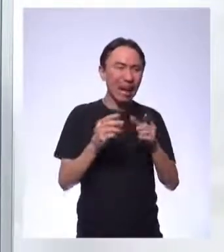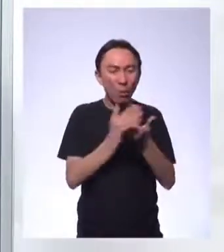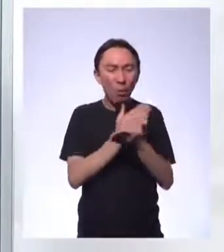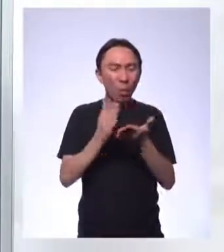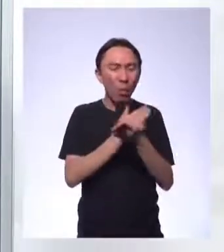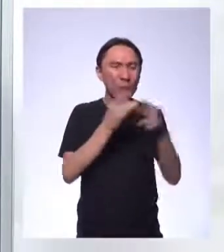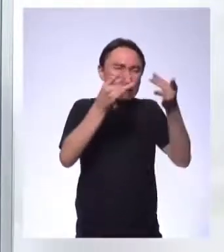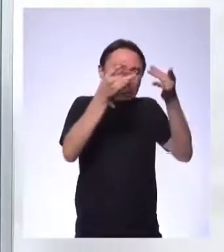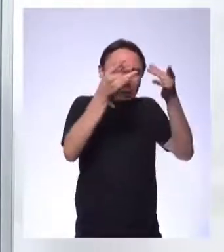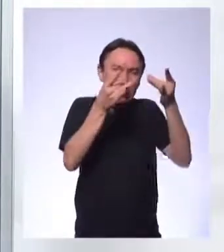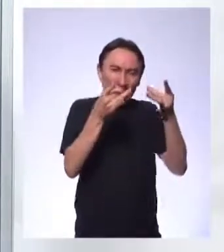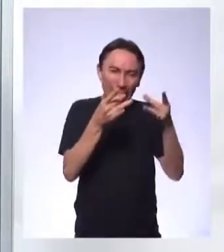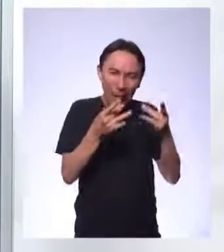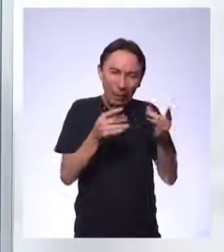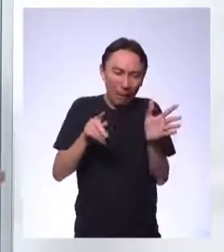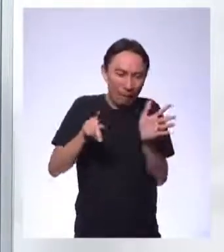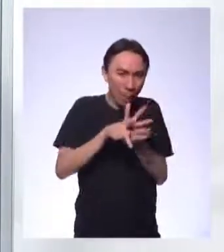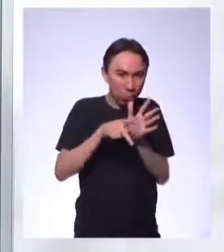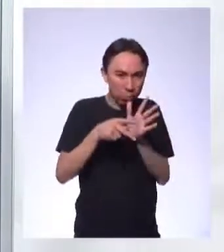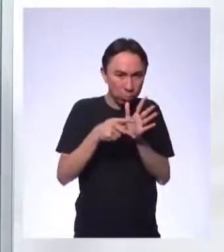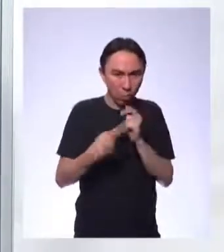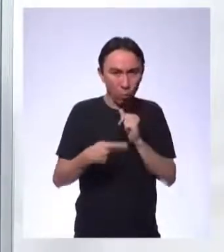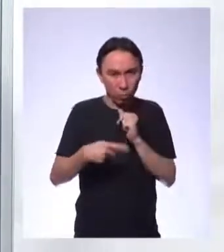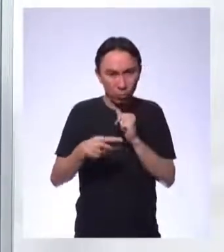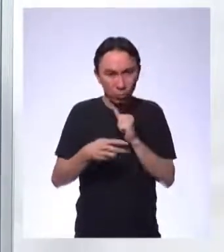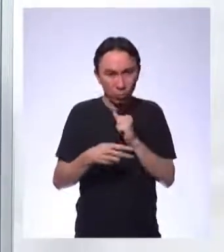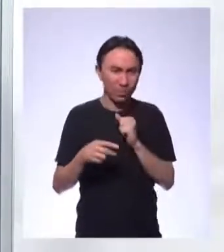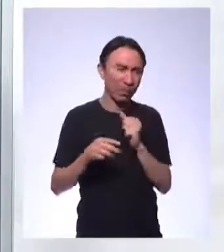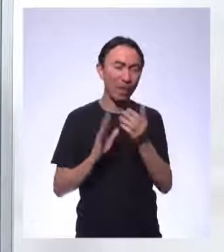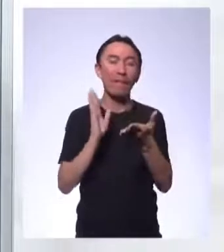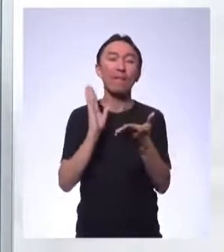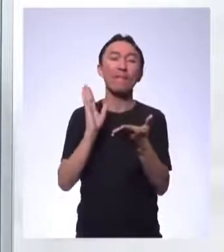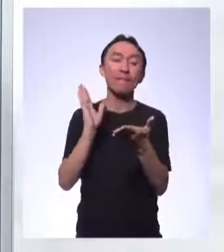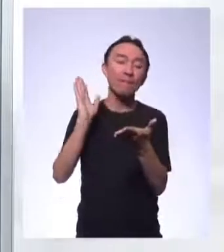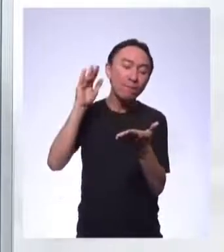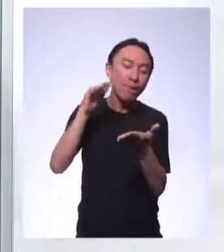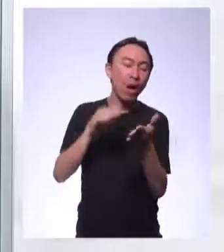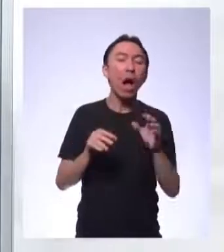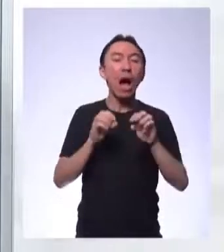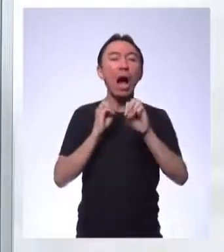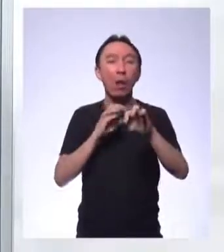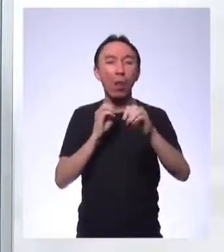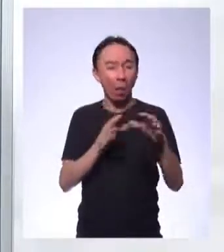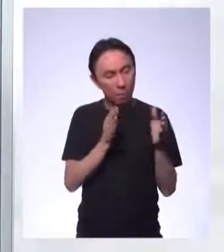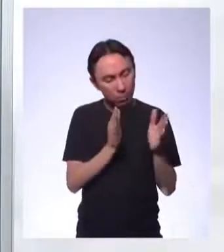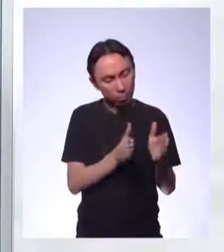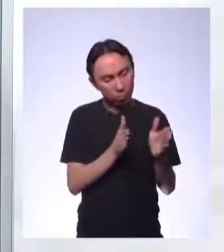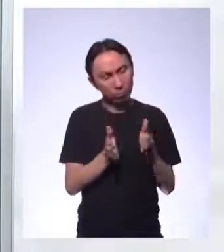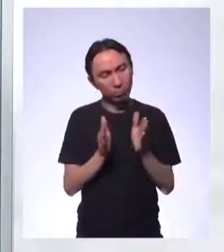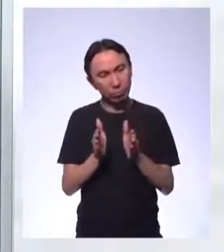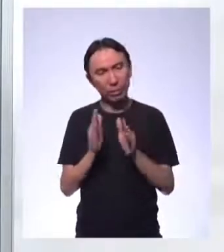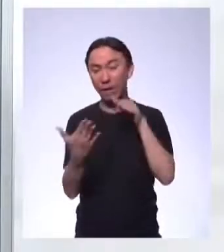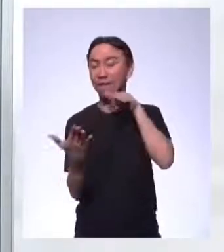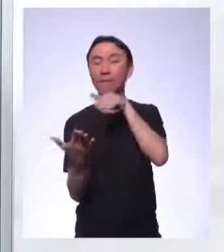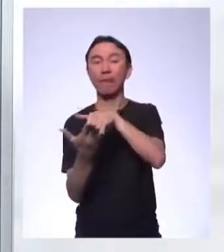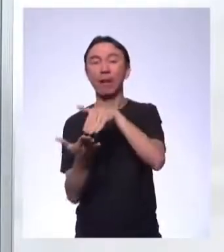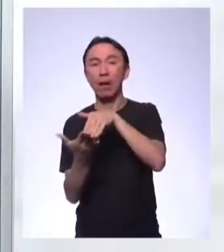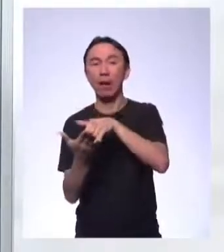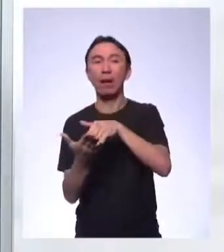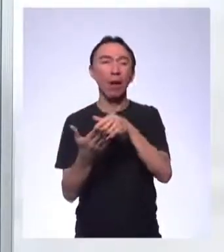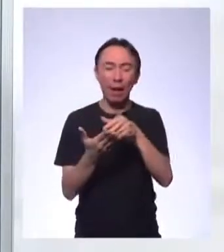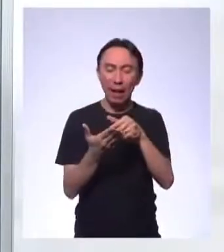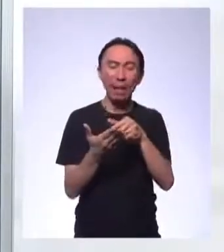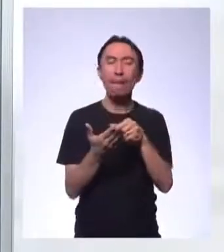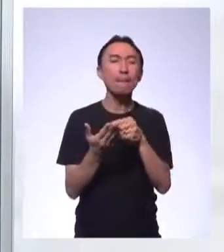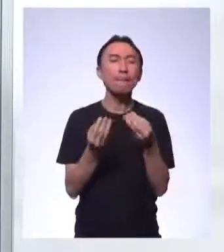específicos. Nosso objetivo aí no final de uma sequência de aulas é a gente chegar aí até onde você está, de repente, você saber